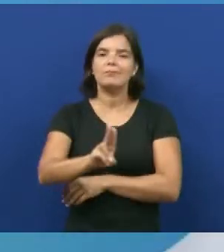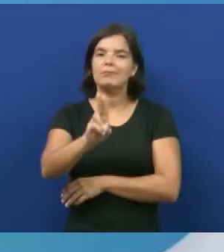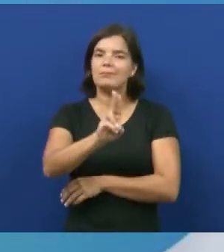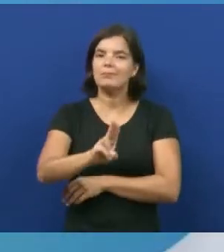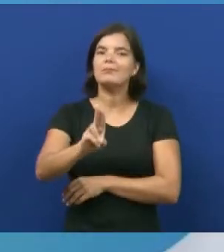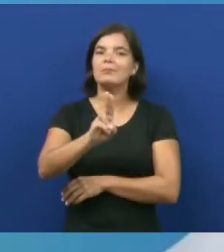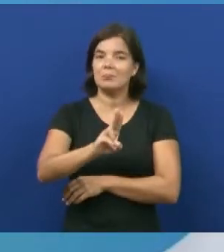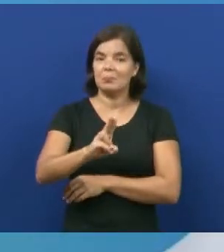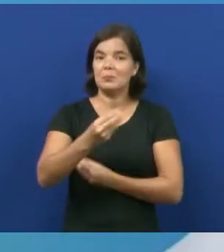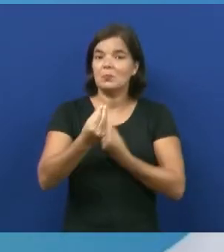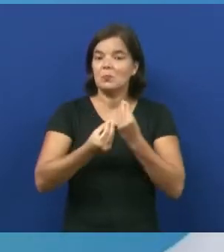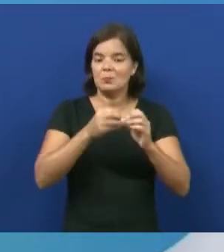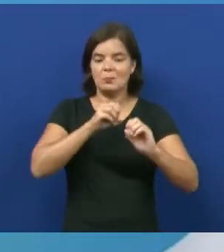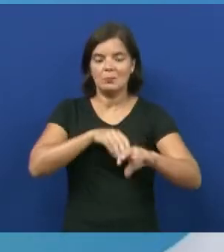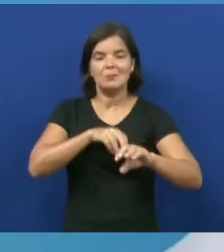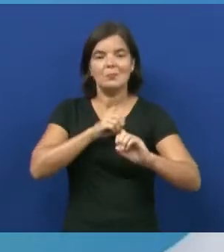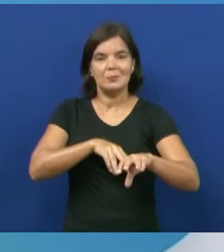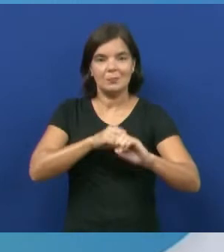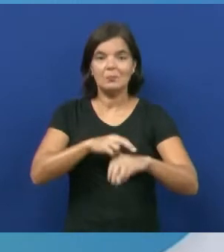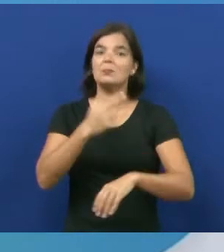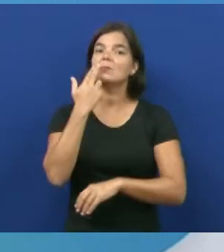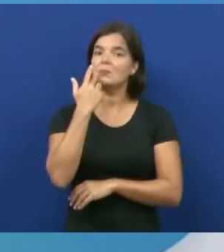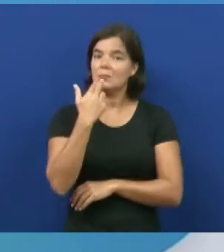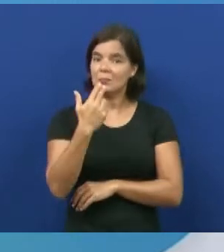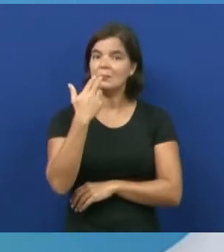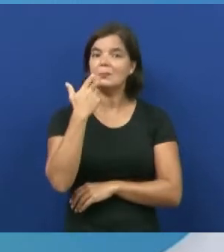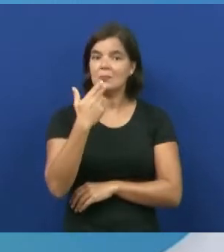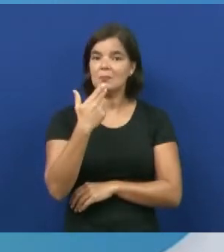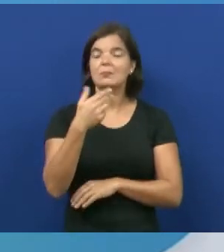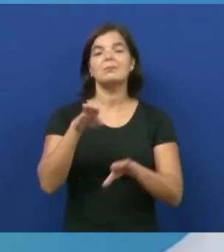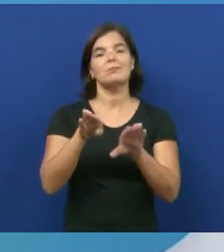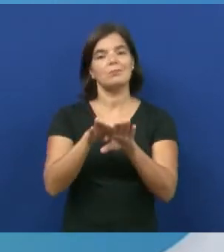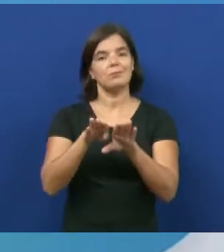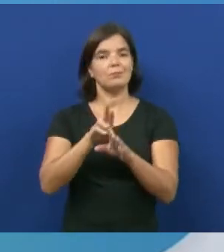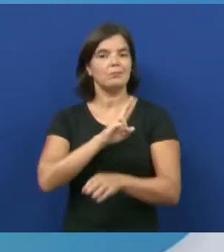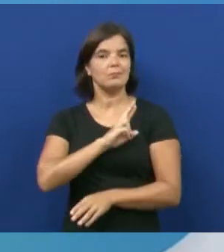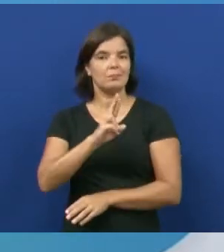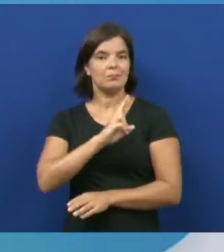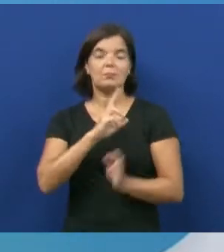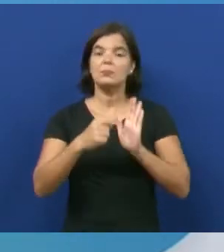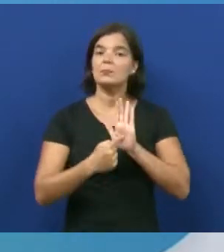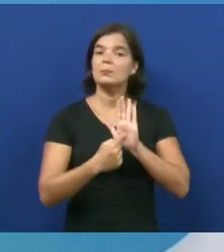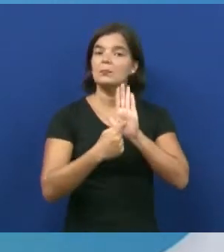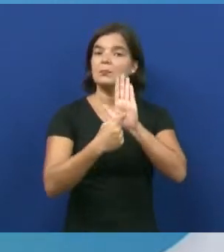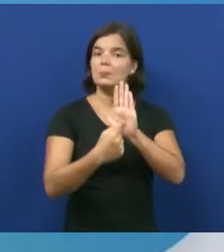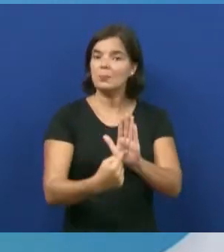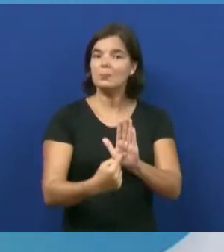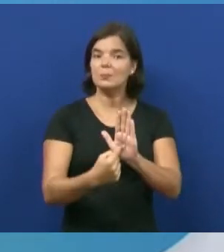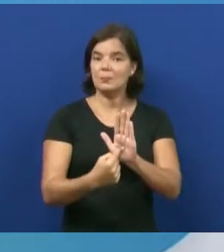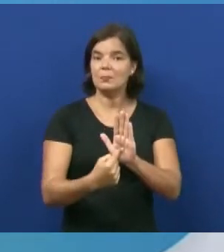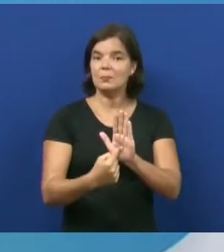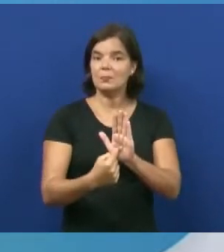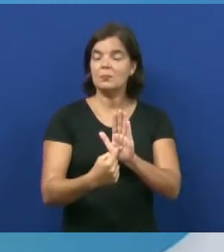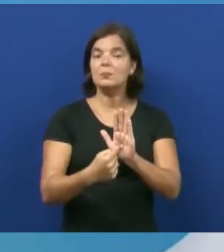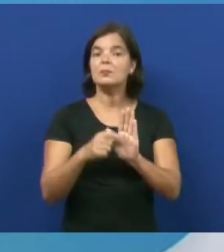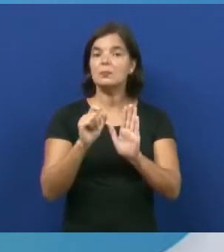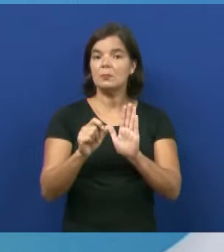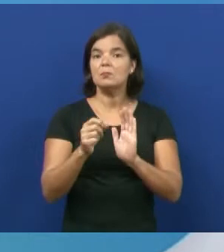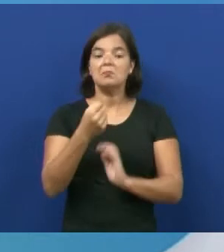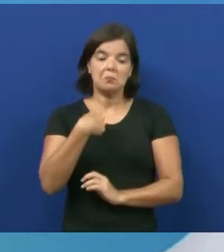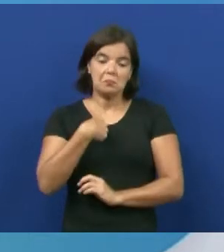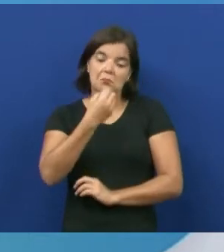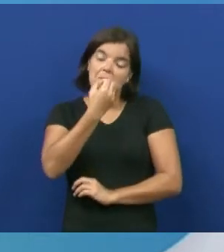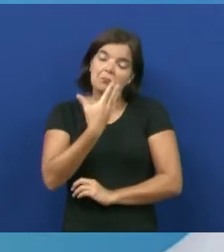utilizado como uma forma de ensinar para eles a língua e a religião. E mostrar para eles que o colonizador era